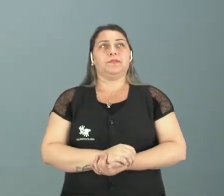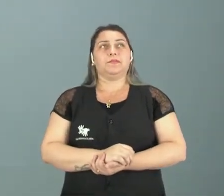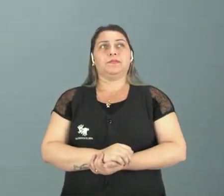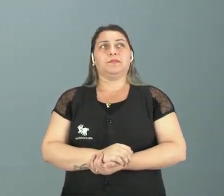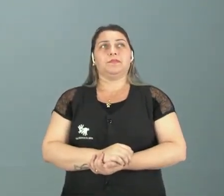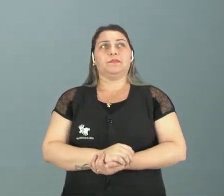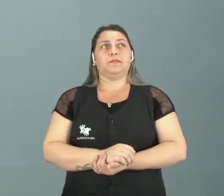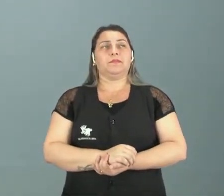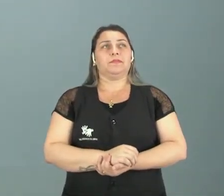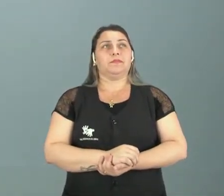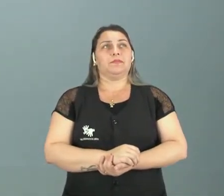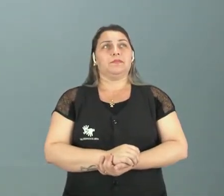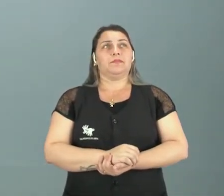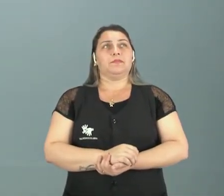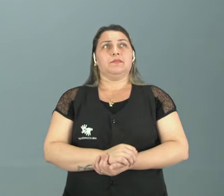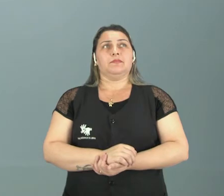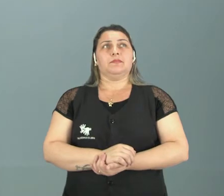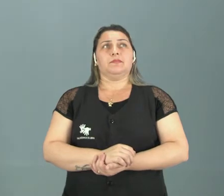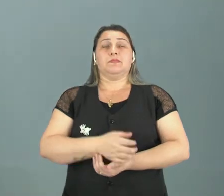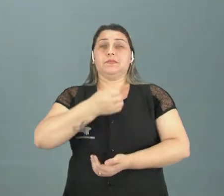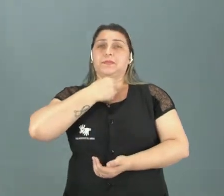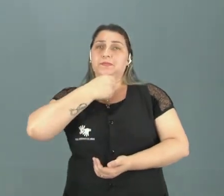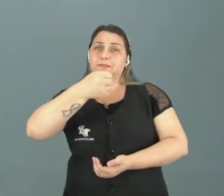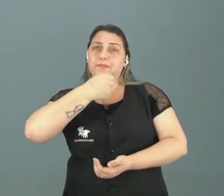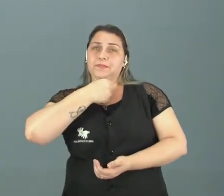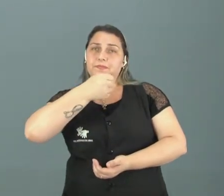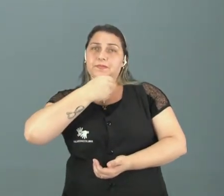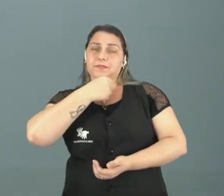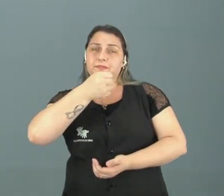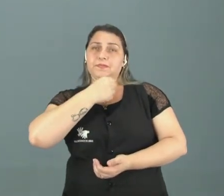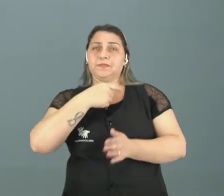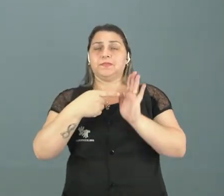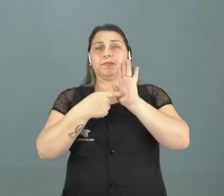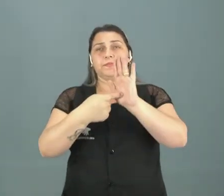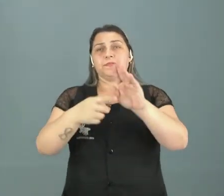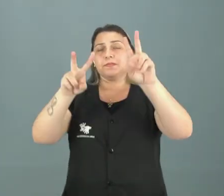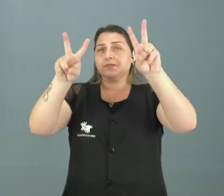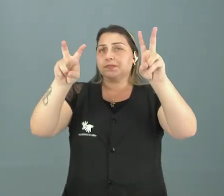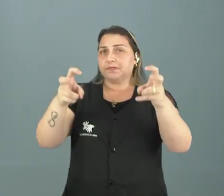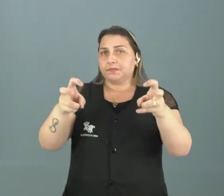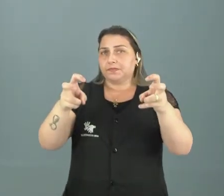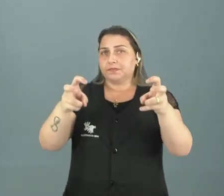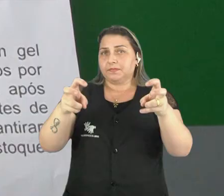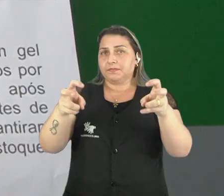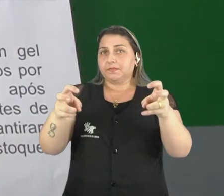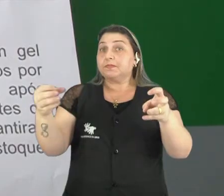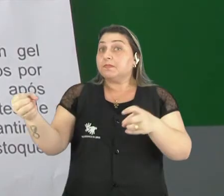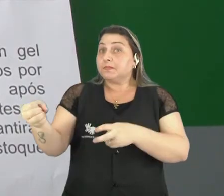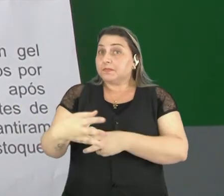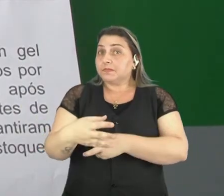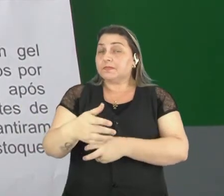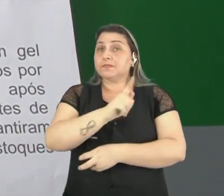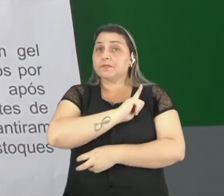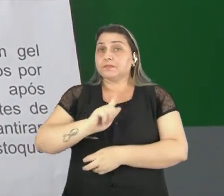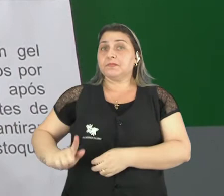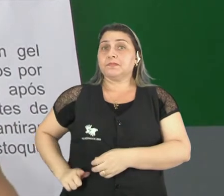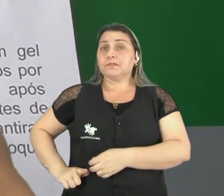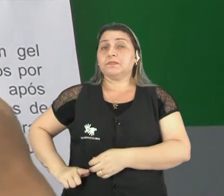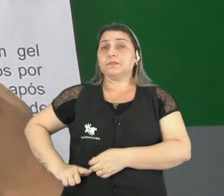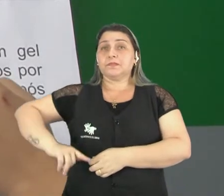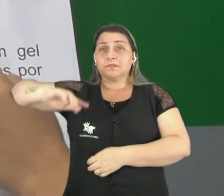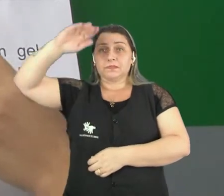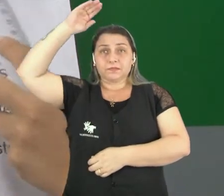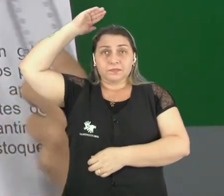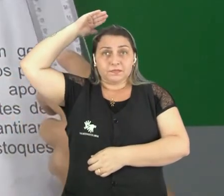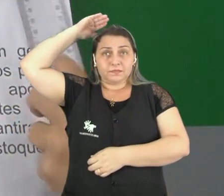Olha só, e essa reportagem aqui, ela aborda um tema, ó, atual. Governo do Pará anuncia